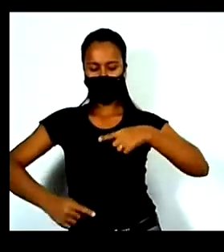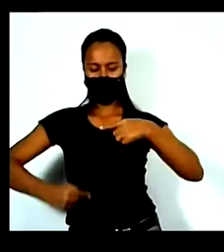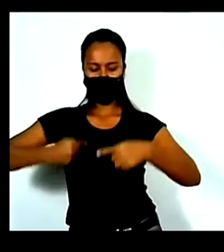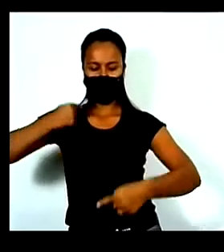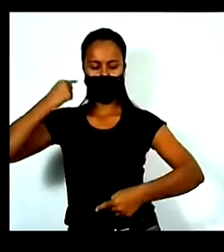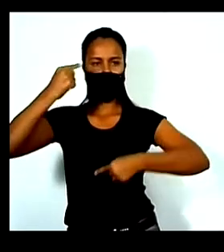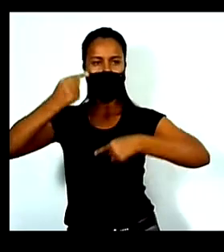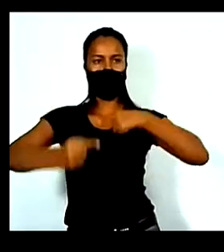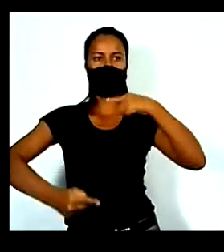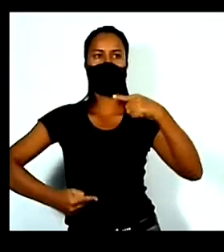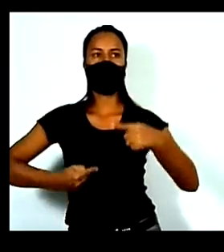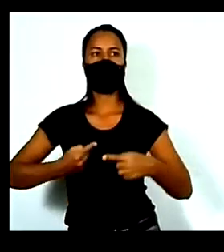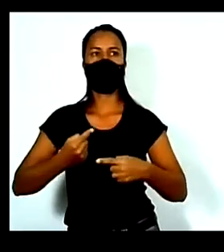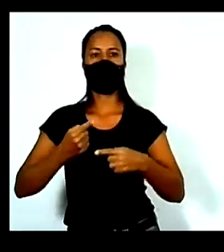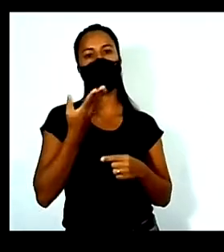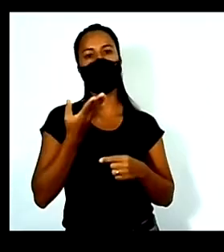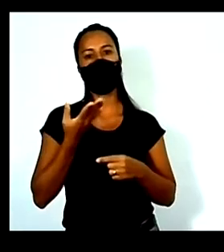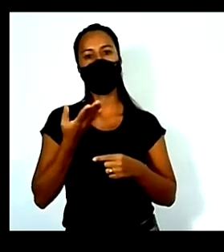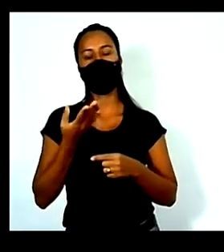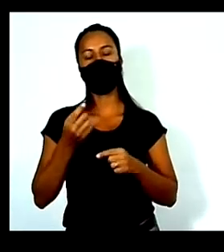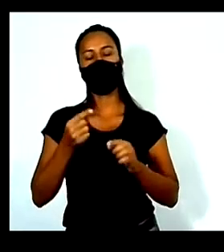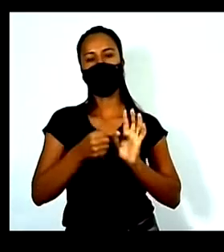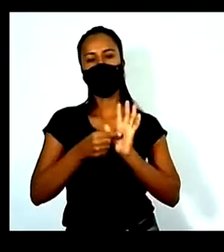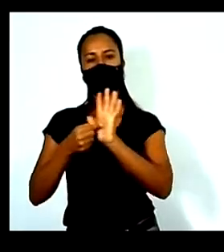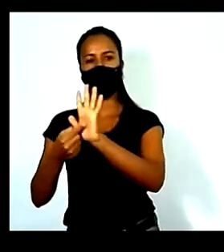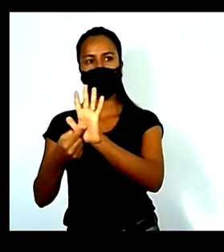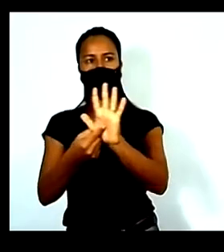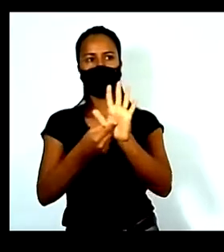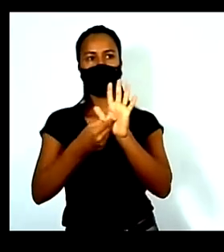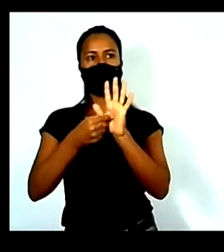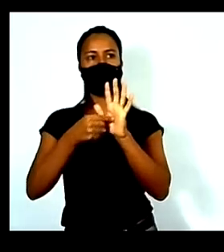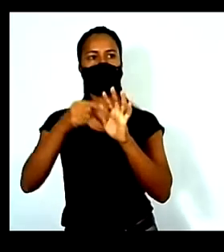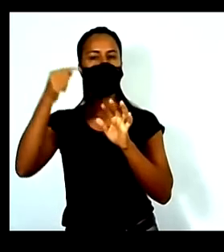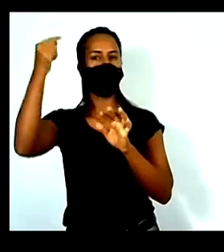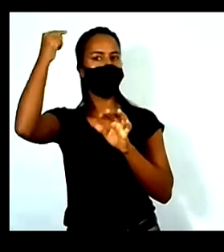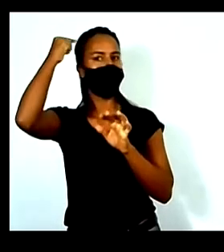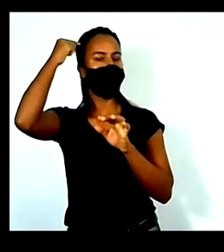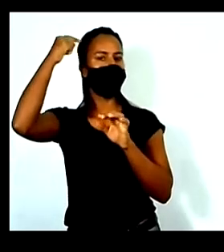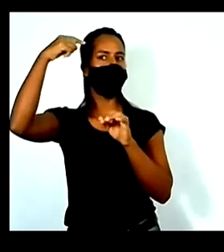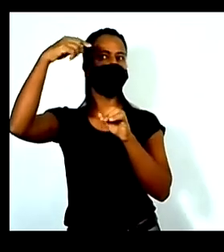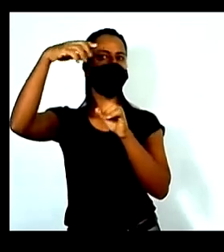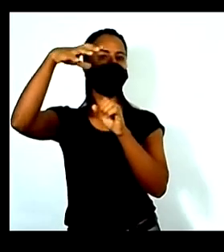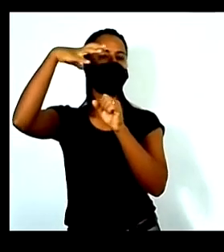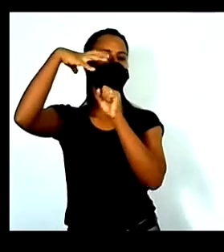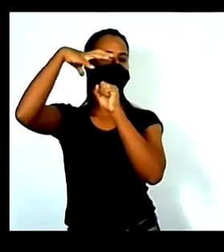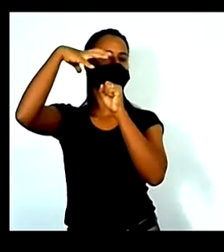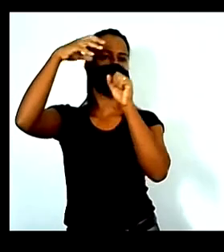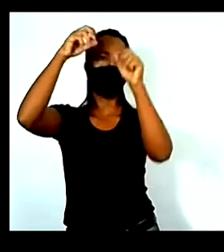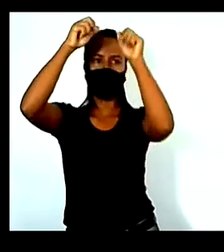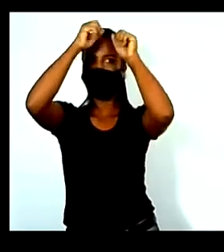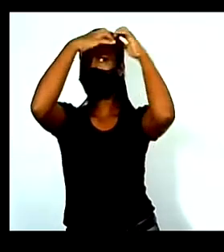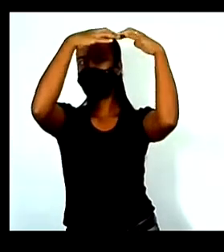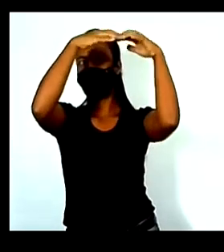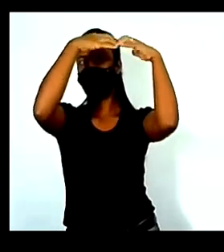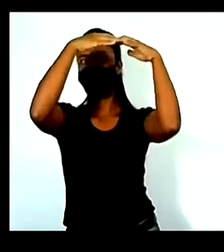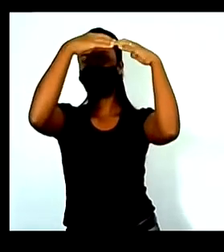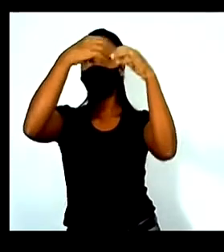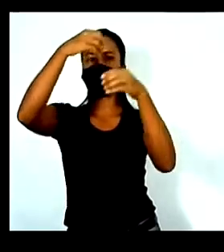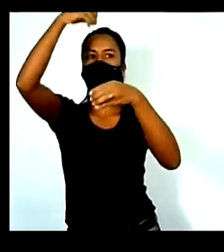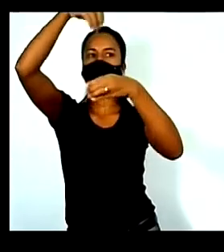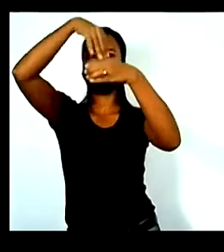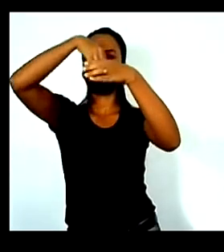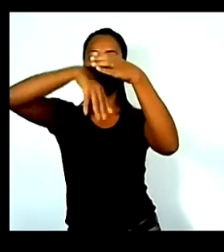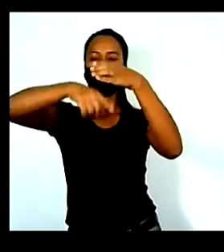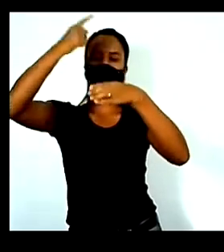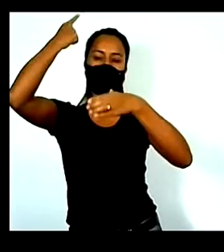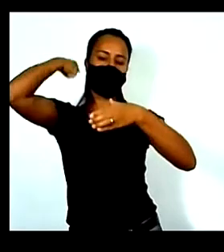corpo. Tá vendo aí, ó? Tá bem ilustrativo, né? O cérebro mandando aí, como se fosse a ponte da medula espinal